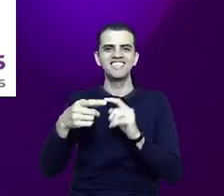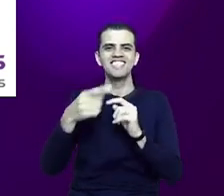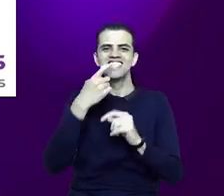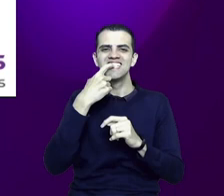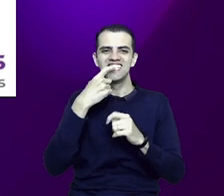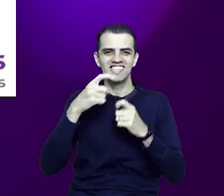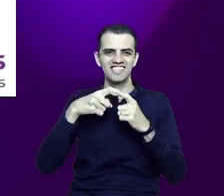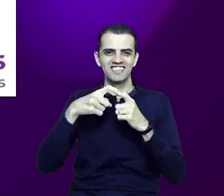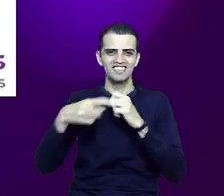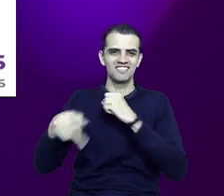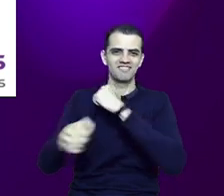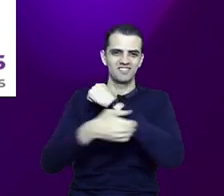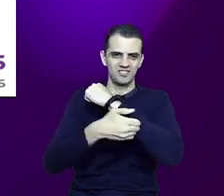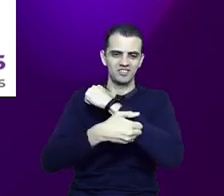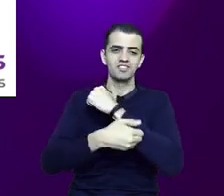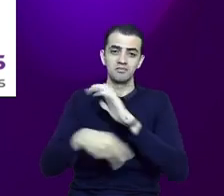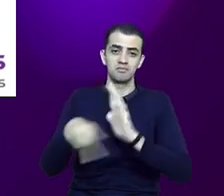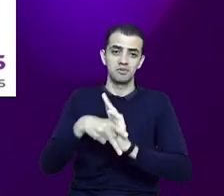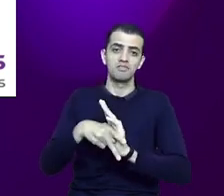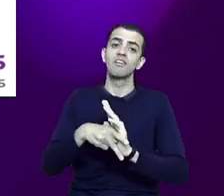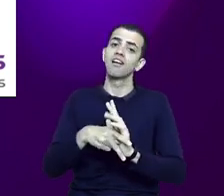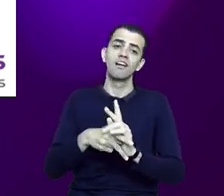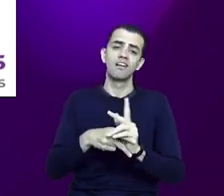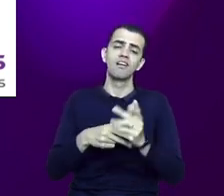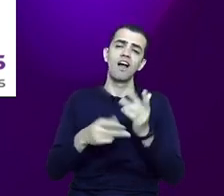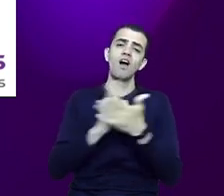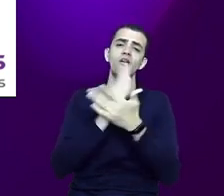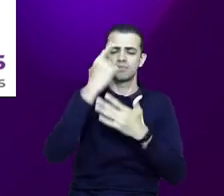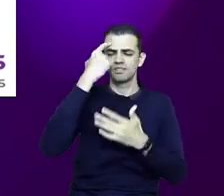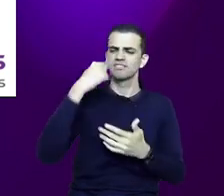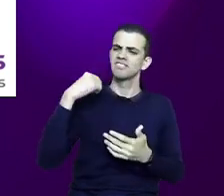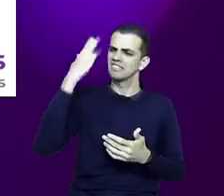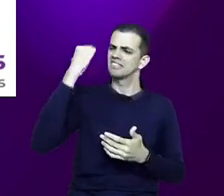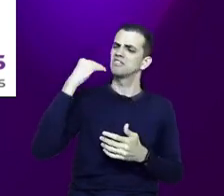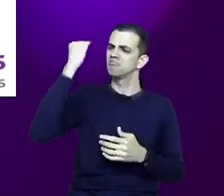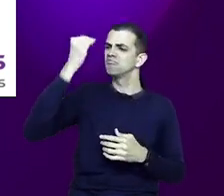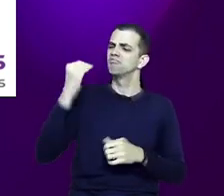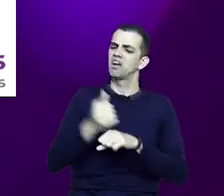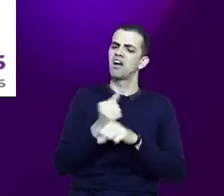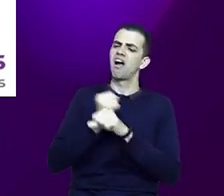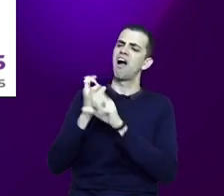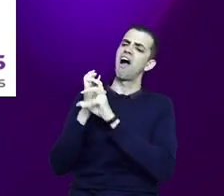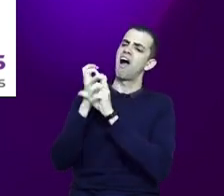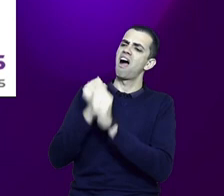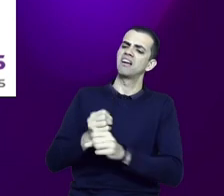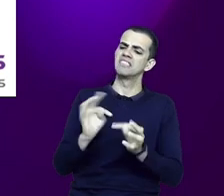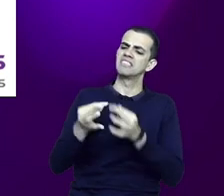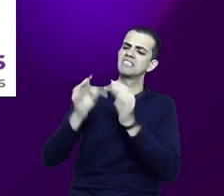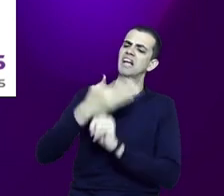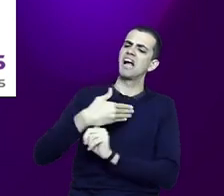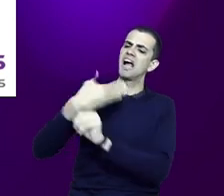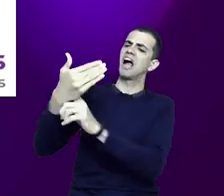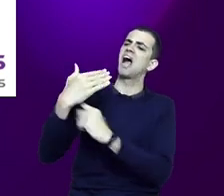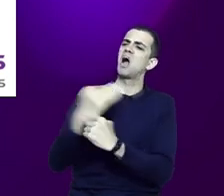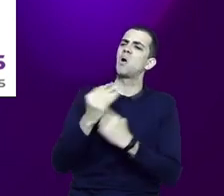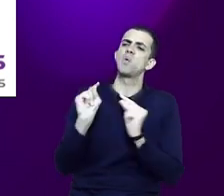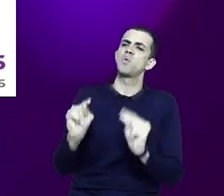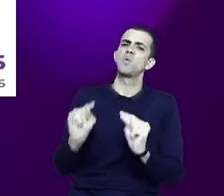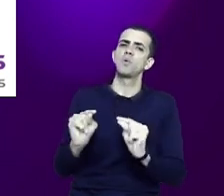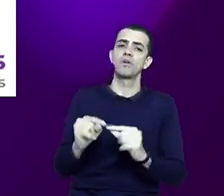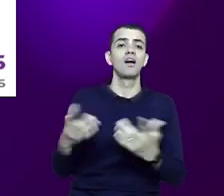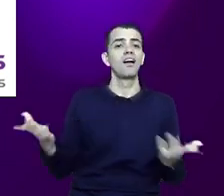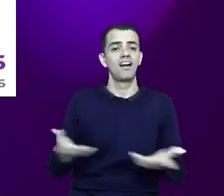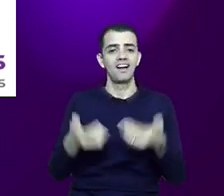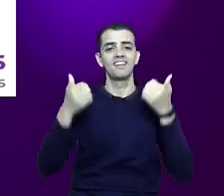sei o que fazer, eu faço isso há muitos anos. O que essa tecnologia vai me ajudar? Então é isso que a gente vai tentar entender. Quais são os desafios da fixação